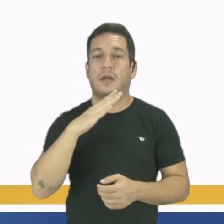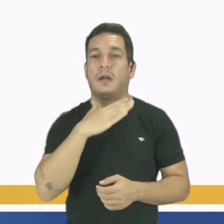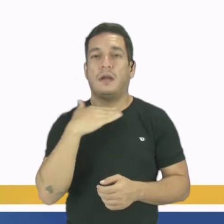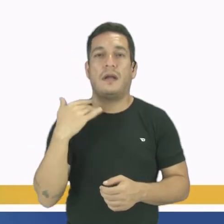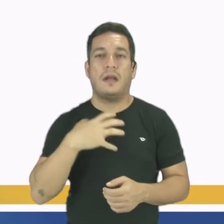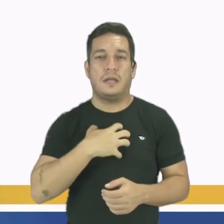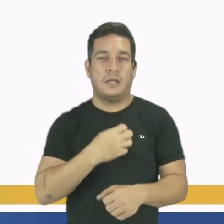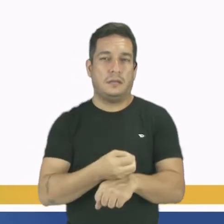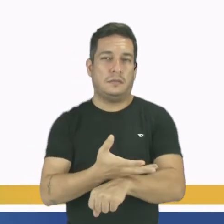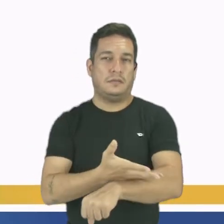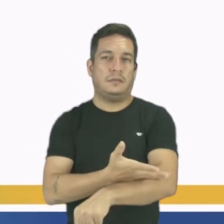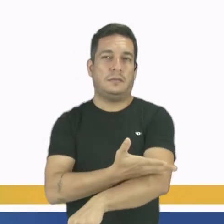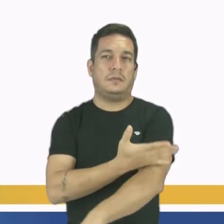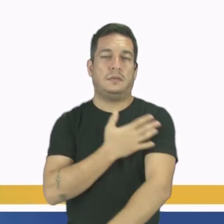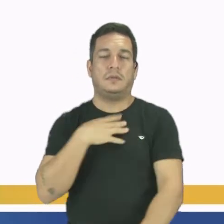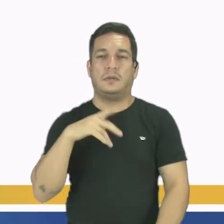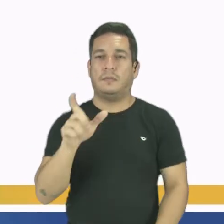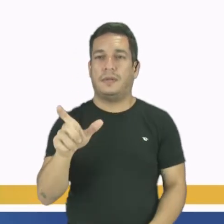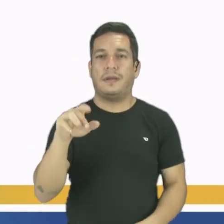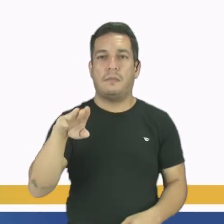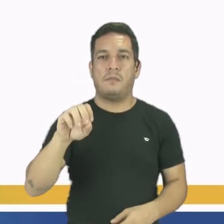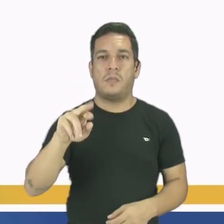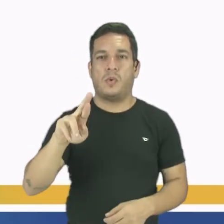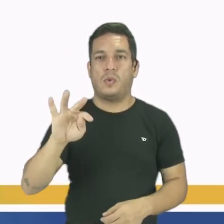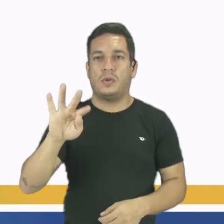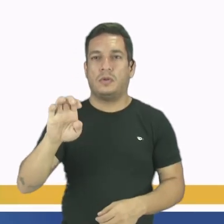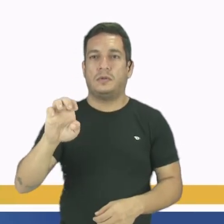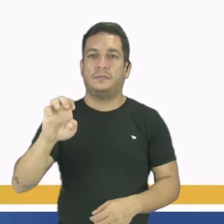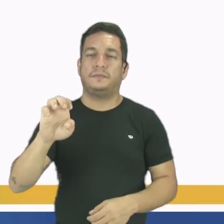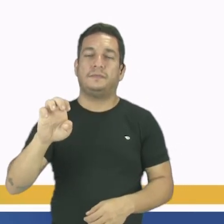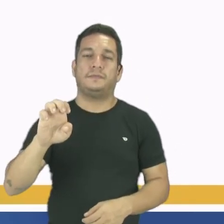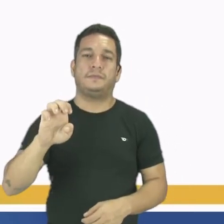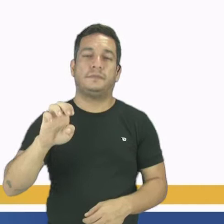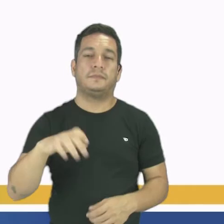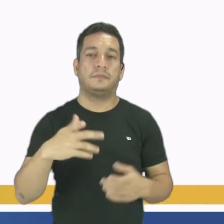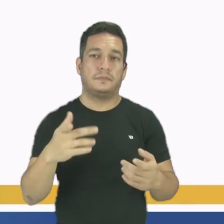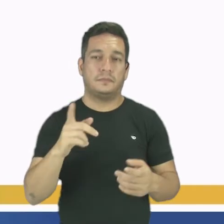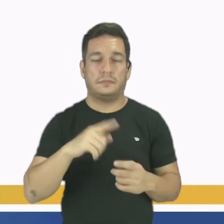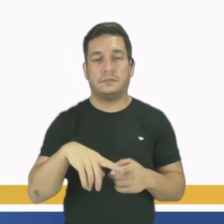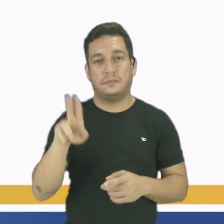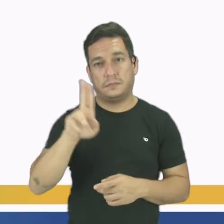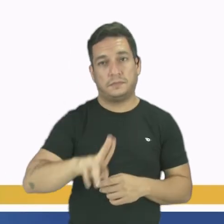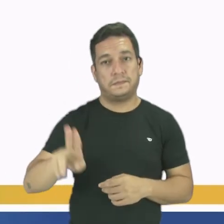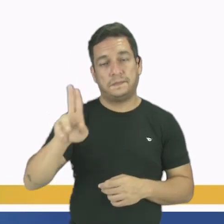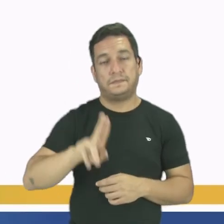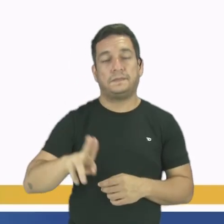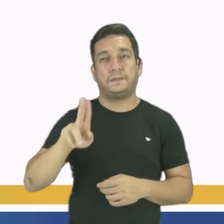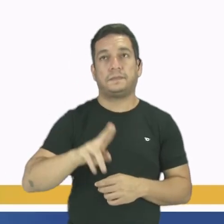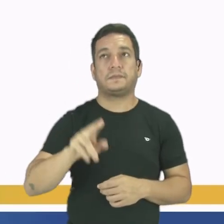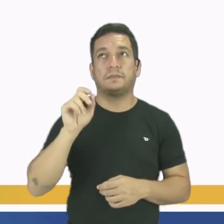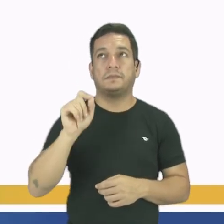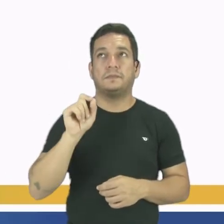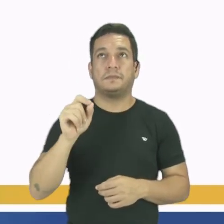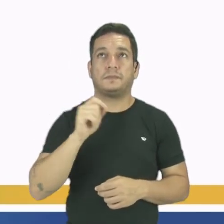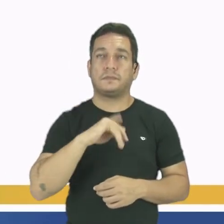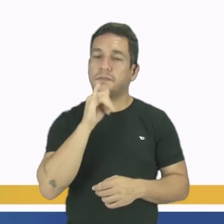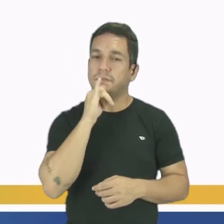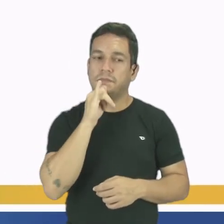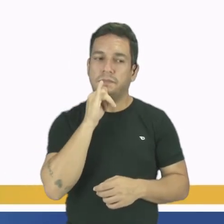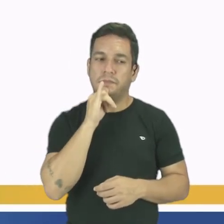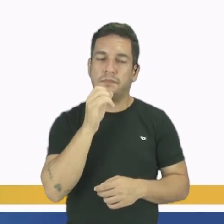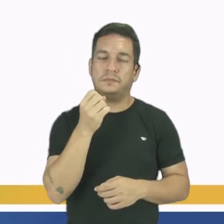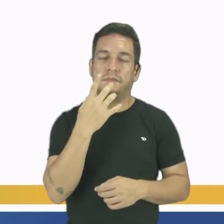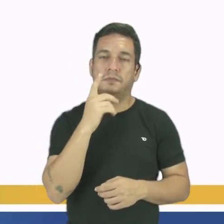morte. Entende? Entendem? Então, o eufemismo ele é utilizado, e aqui nesse exemplo é muito